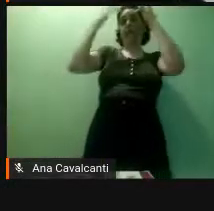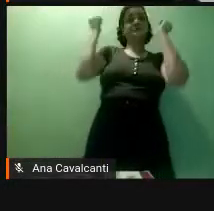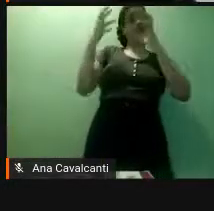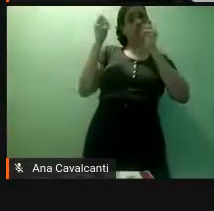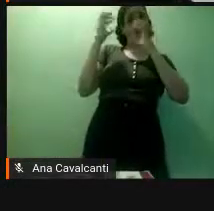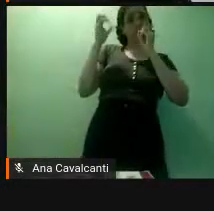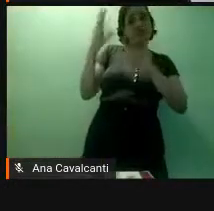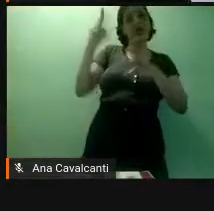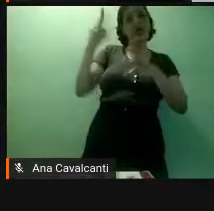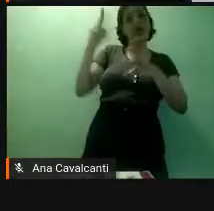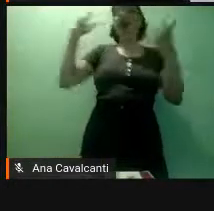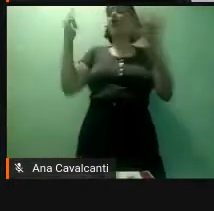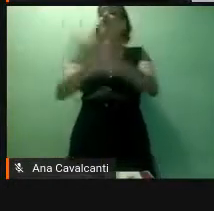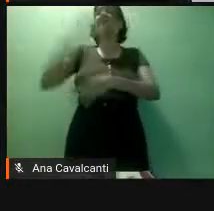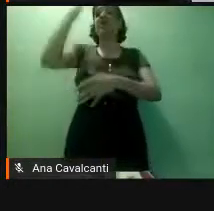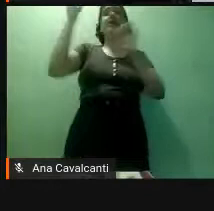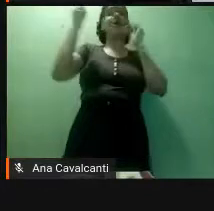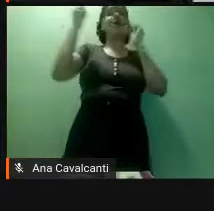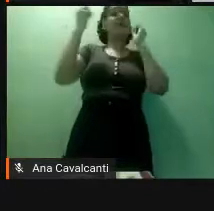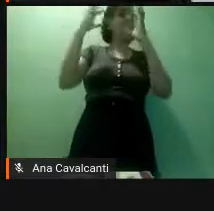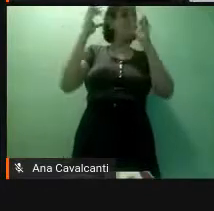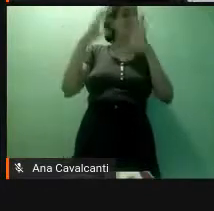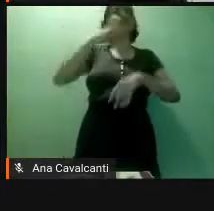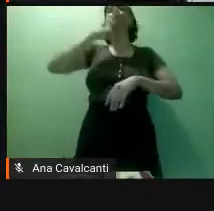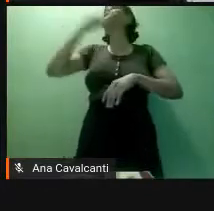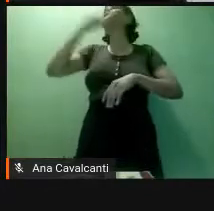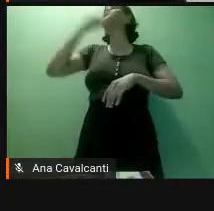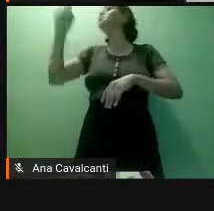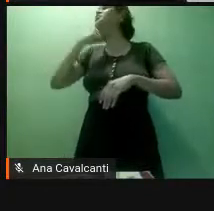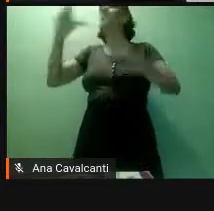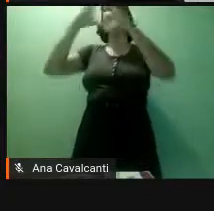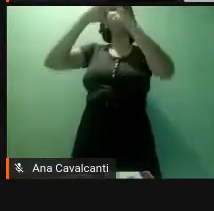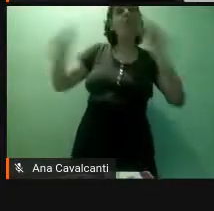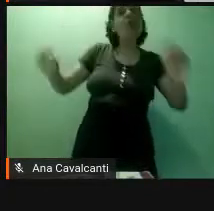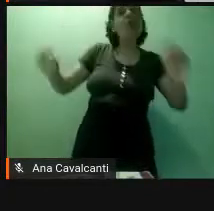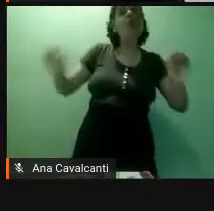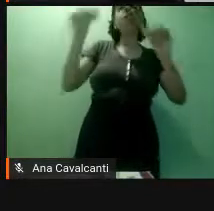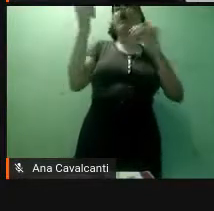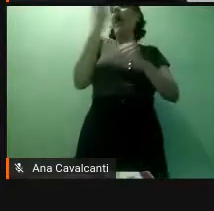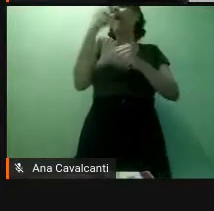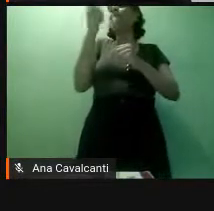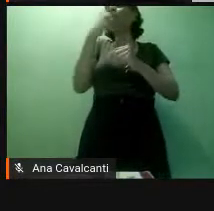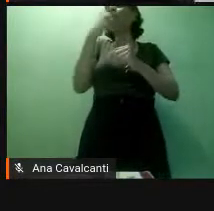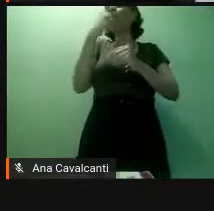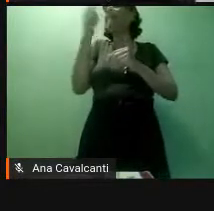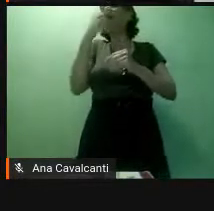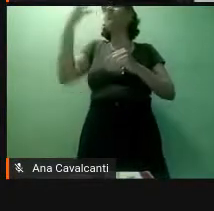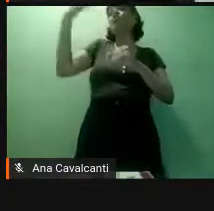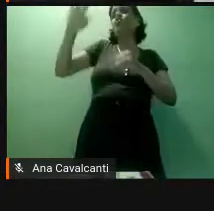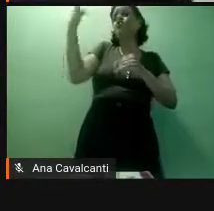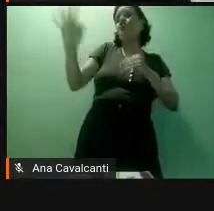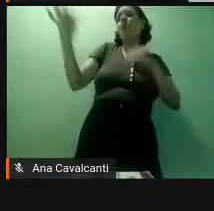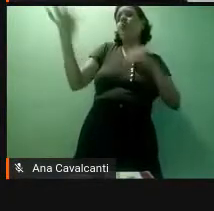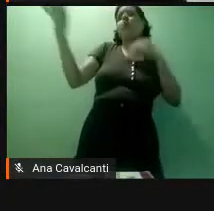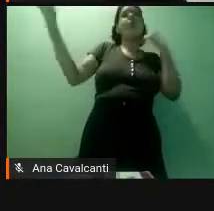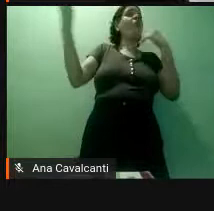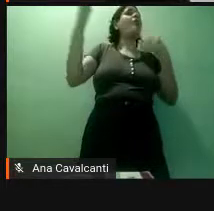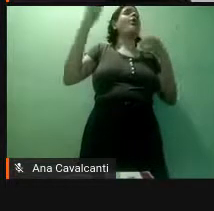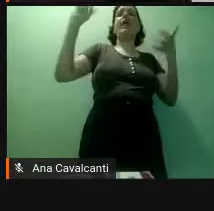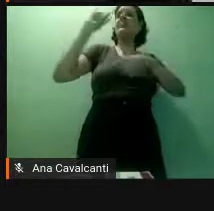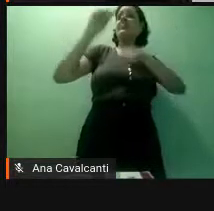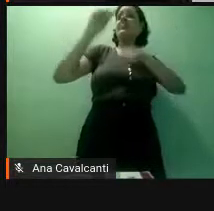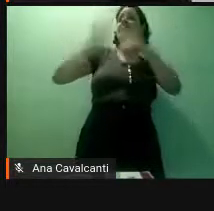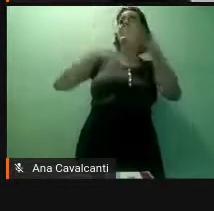aquela dor de cabeça que não passa por nada. Você toma um remédio para dor, um analgésico, e